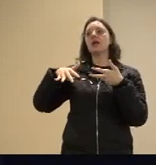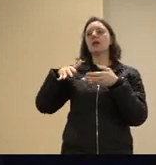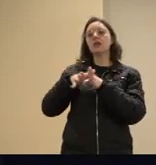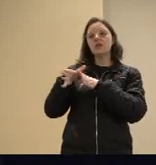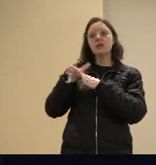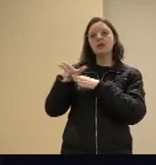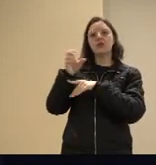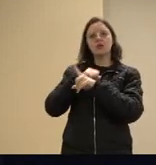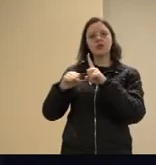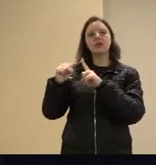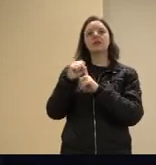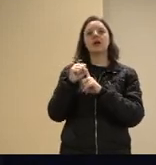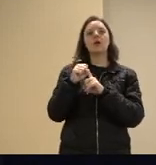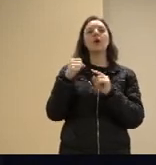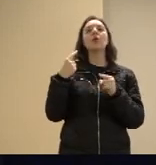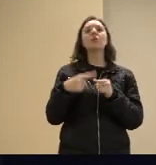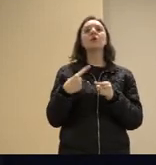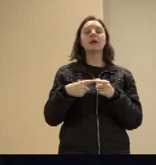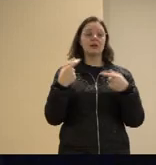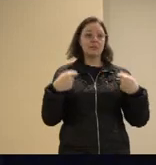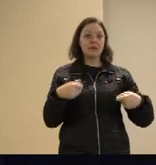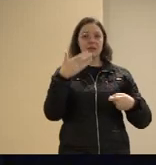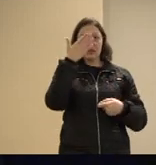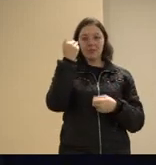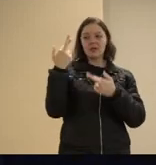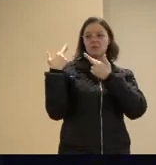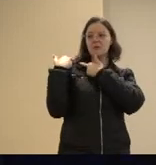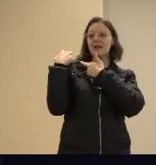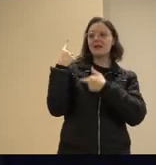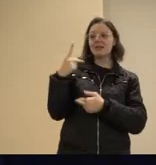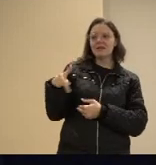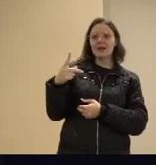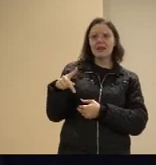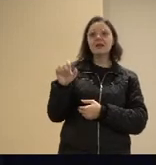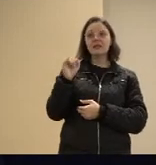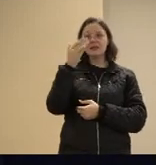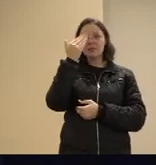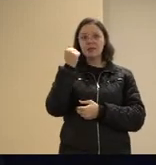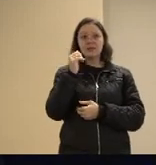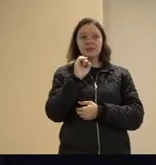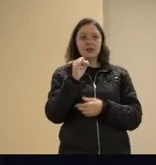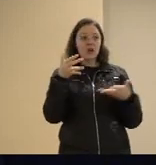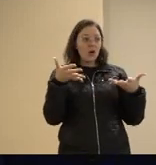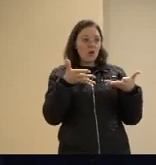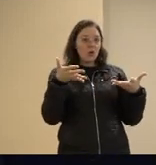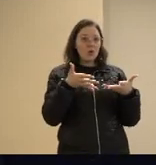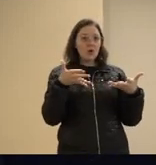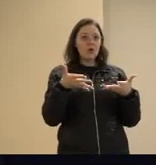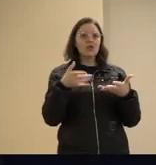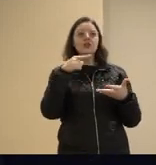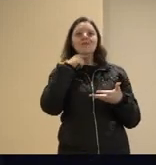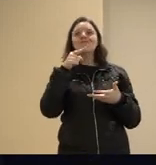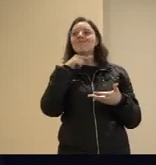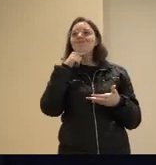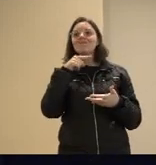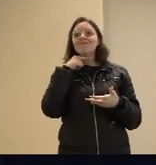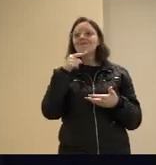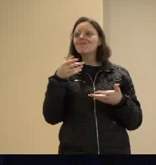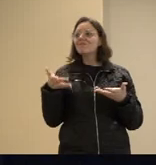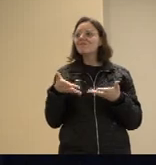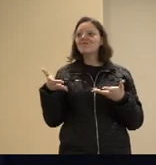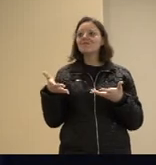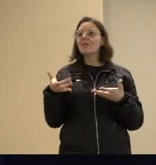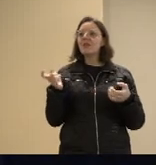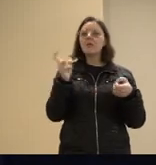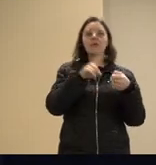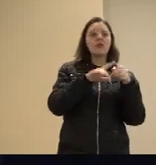participar, para ele entender qual é a responsabilidade dele, para ele entender que se hoje ele não saiu dessa internação, se a medida não foi convertida